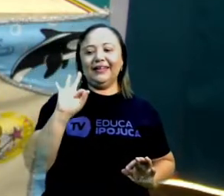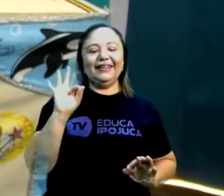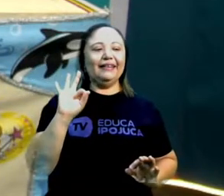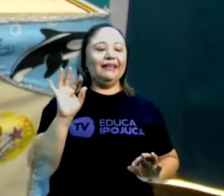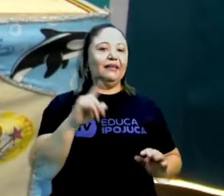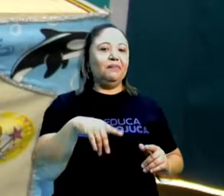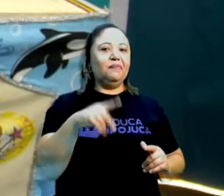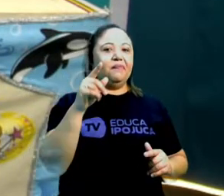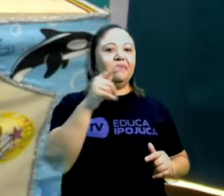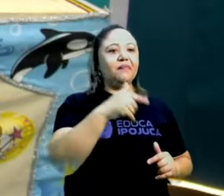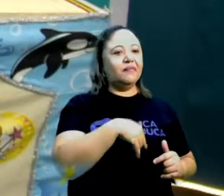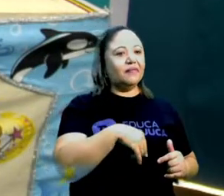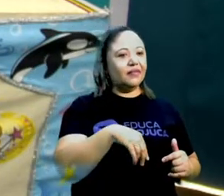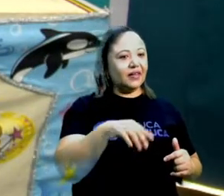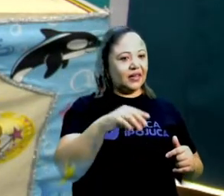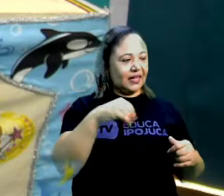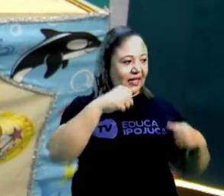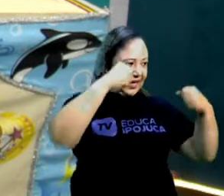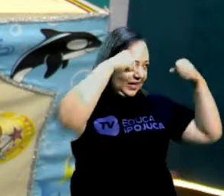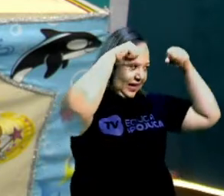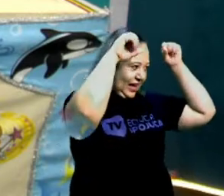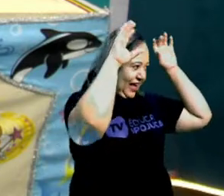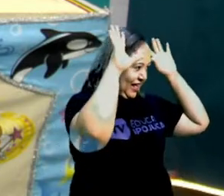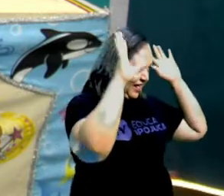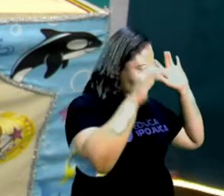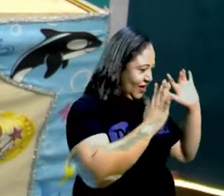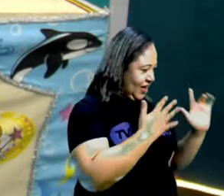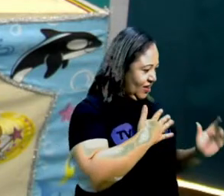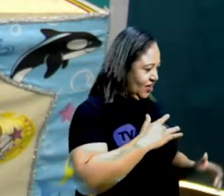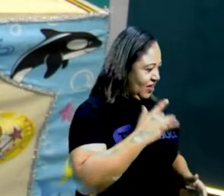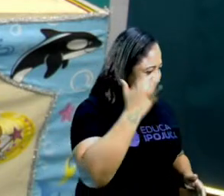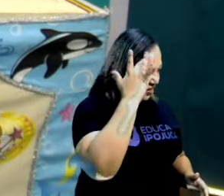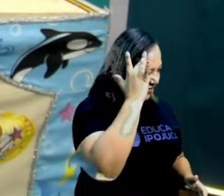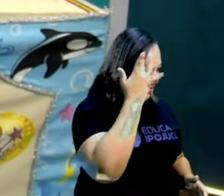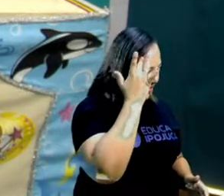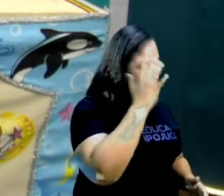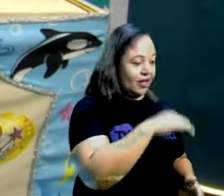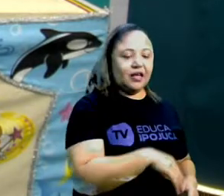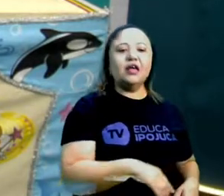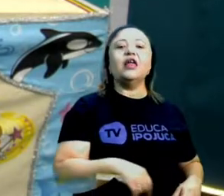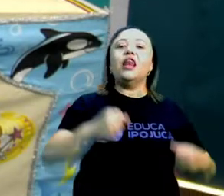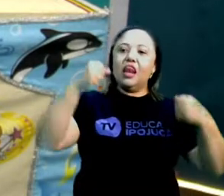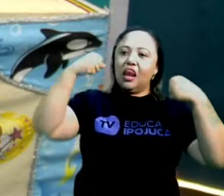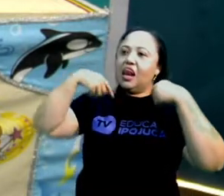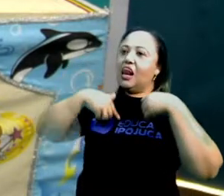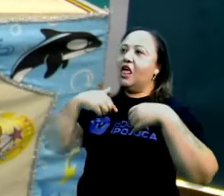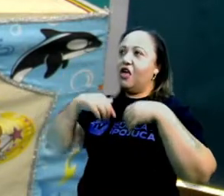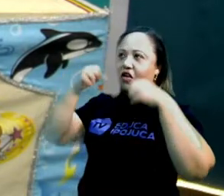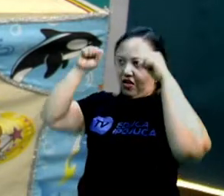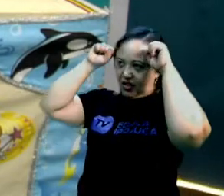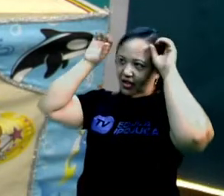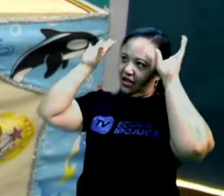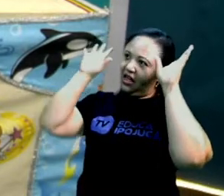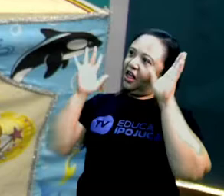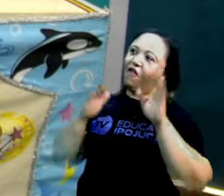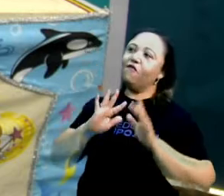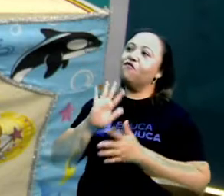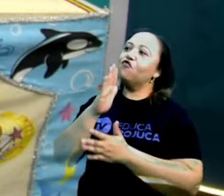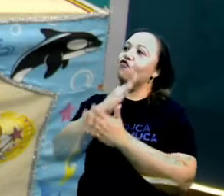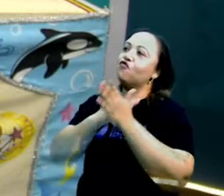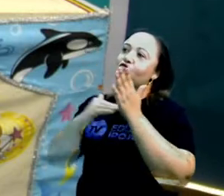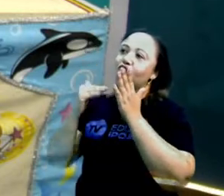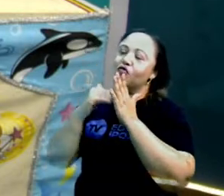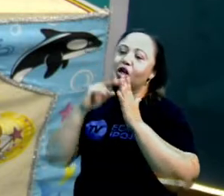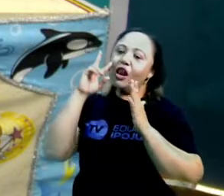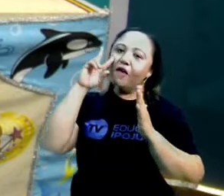Mas tu acha, leiturinha, que Deus não ia ver ele? Ele vê tudo. Isso mesmo, porque Deus, ele vê todas